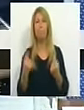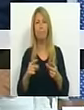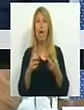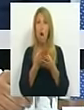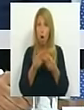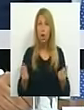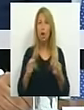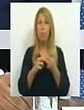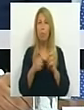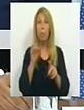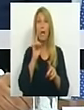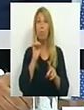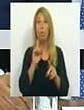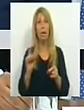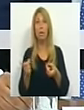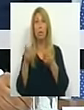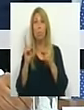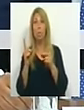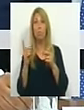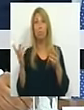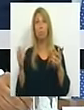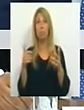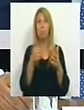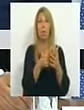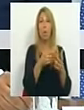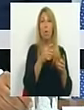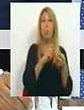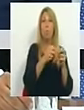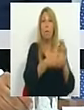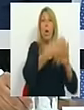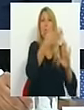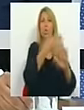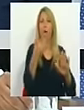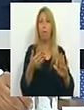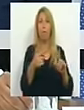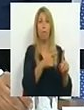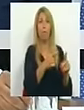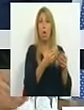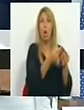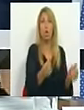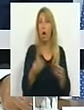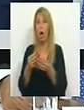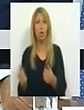e está-se a deparar com os problemas urgentes. E não está a resolver uns, nem está a resolver